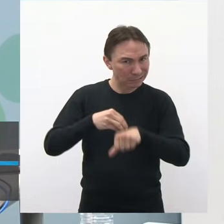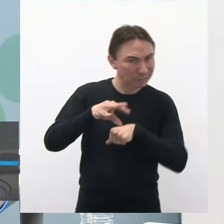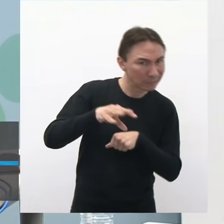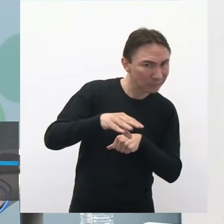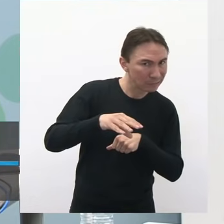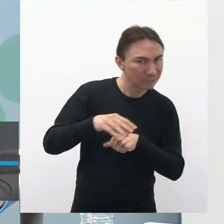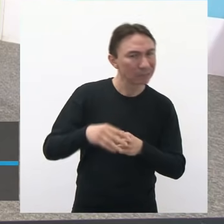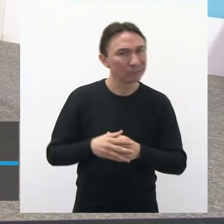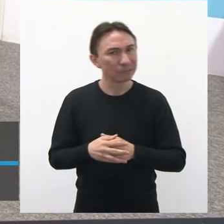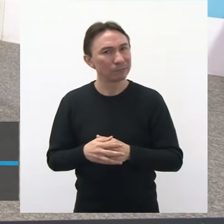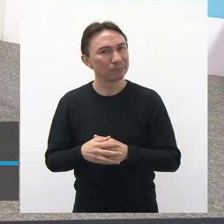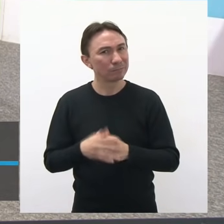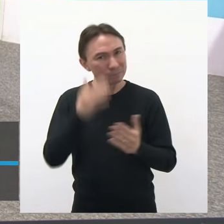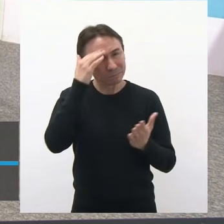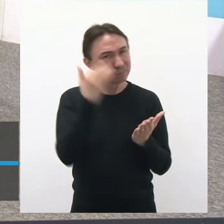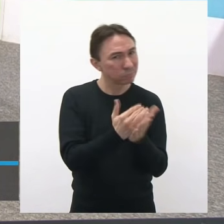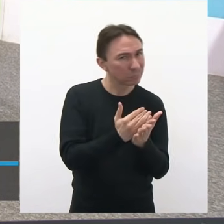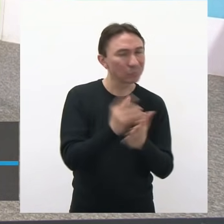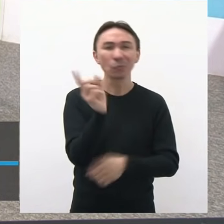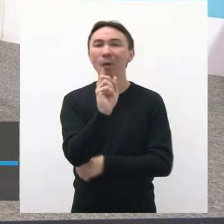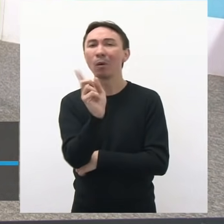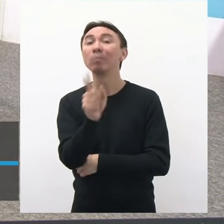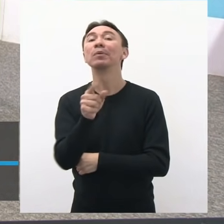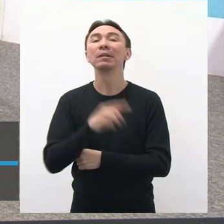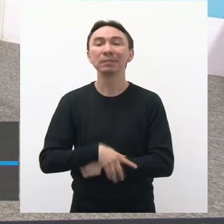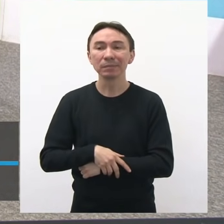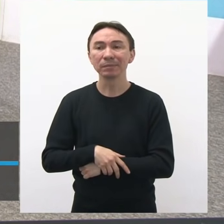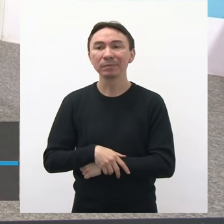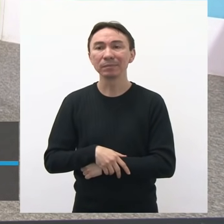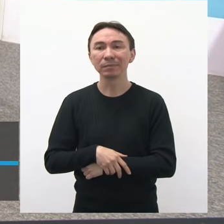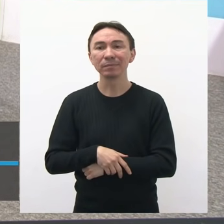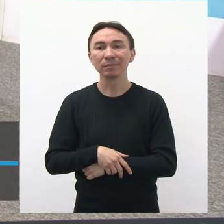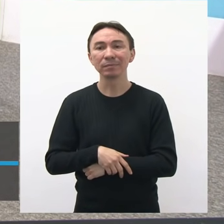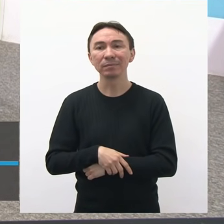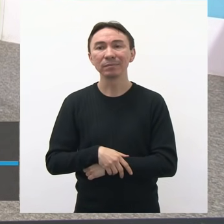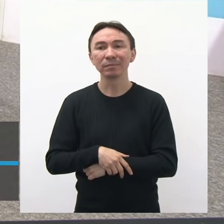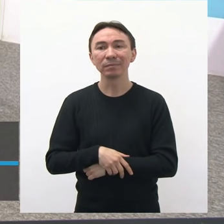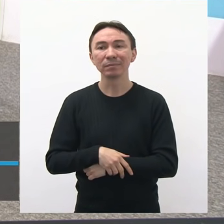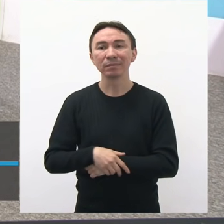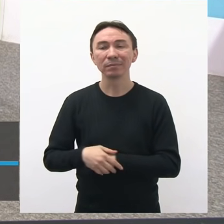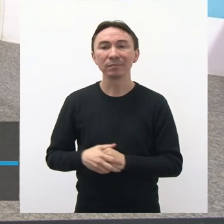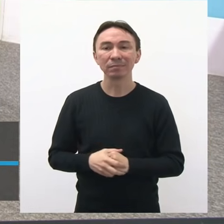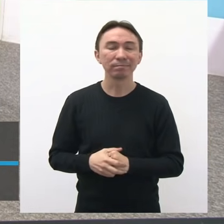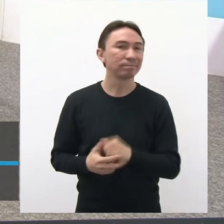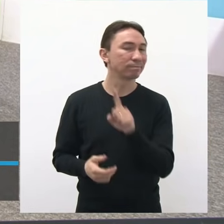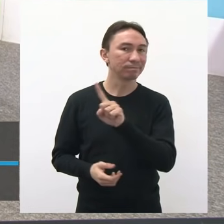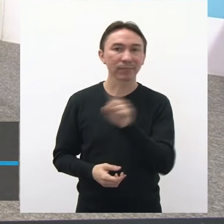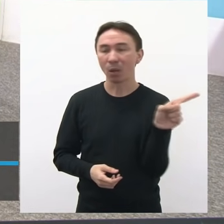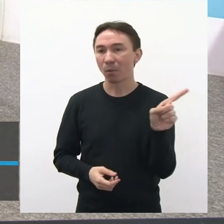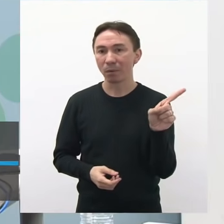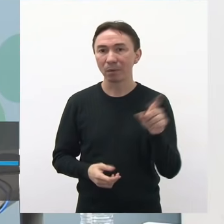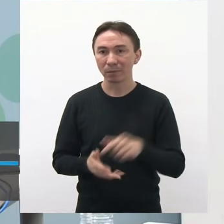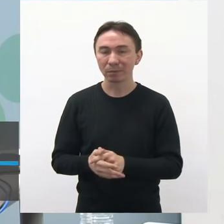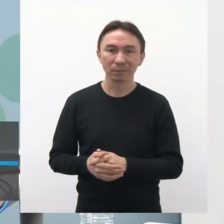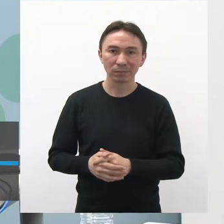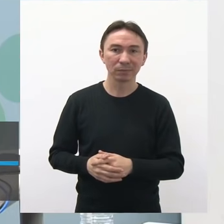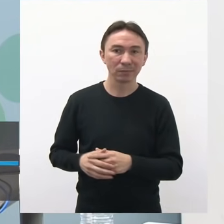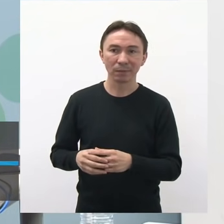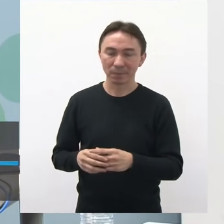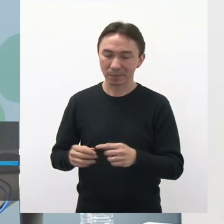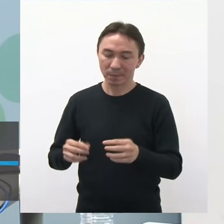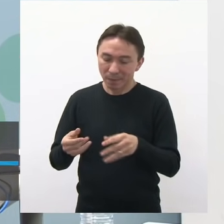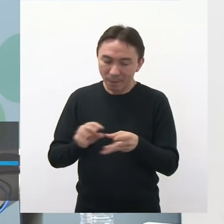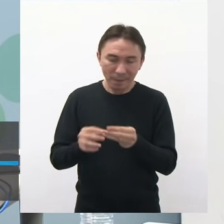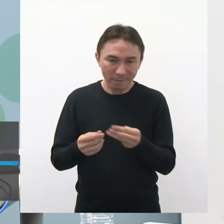vocês acham? Vamos ver. Não, porque o avião fica errado, estão dizendo.